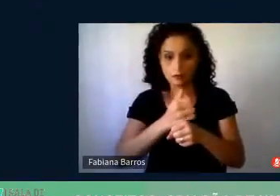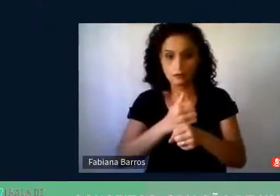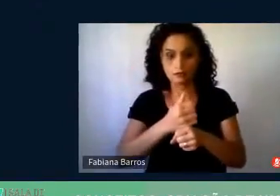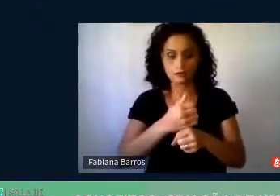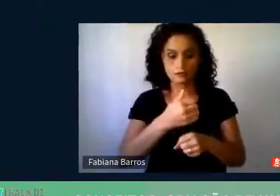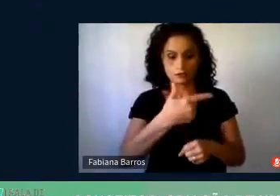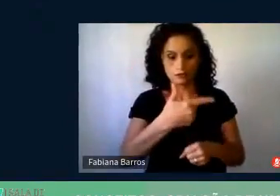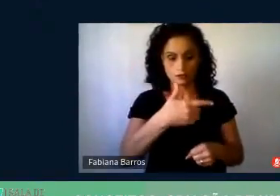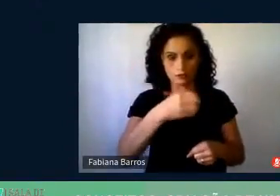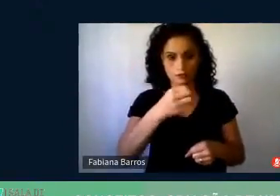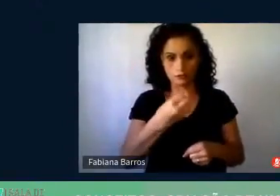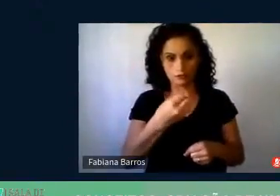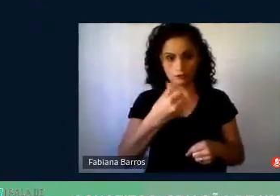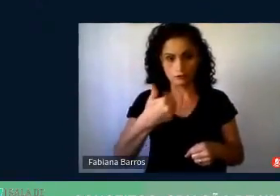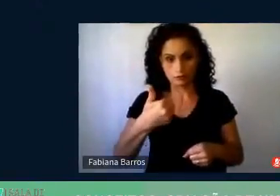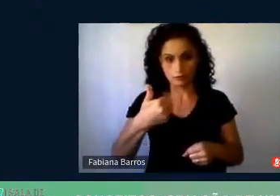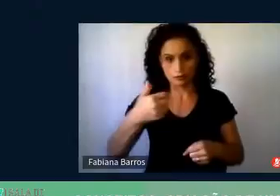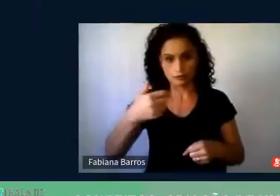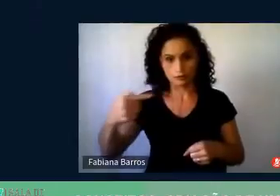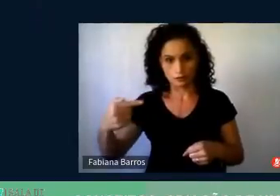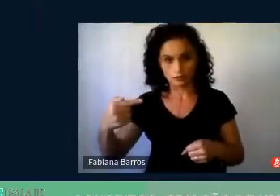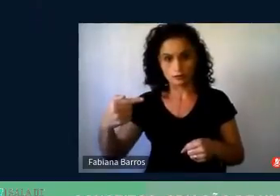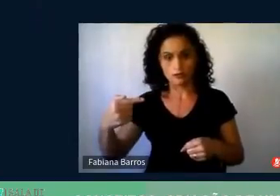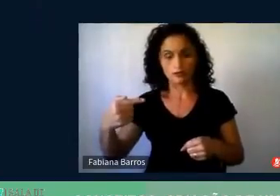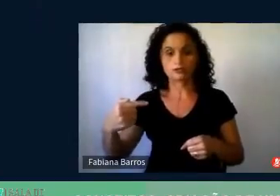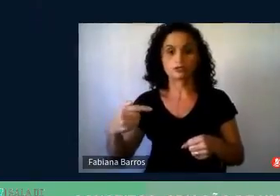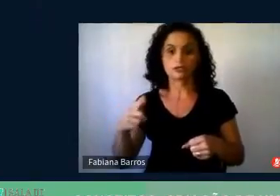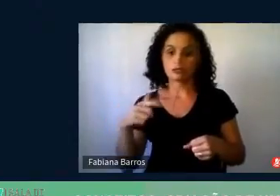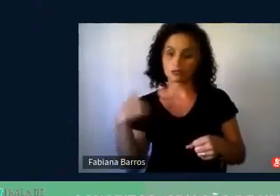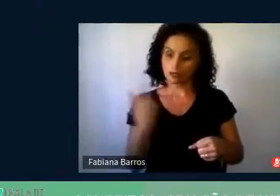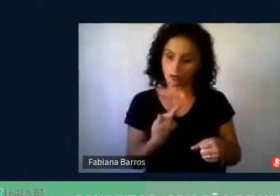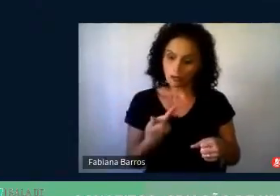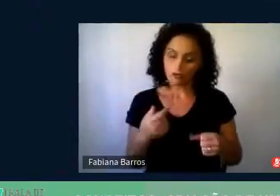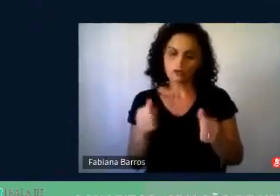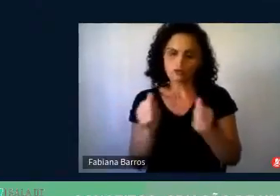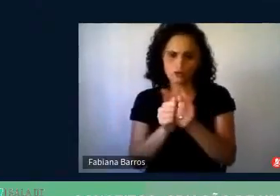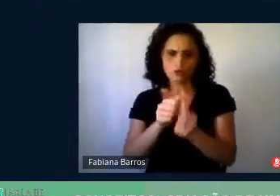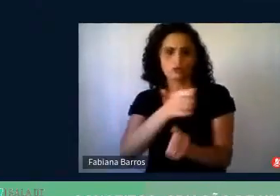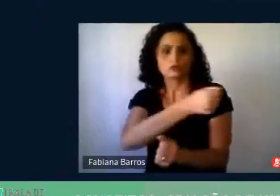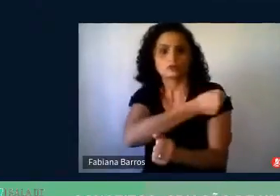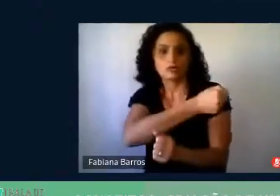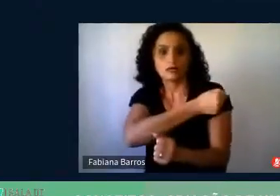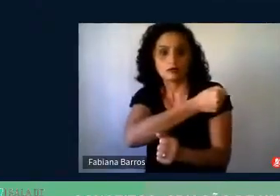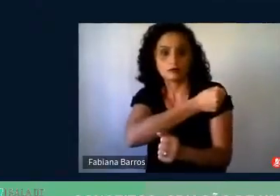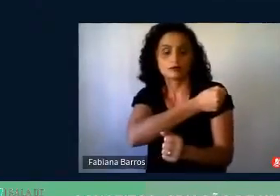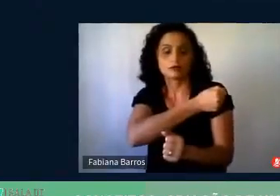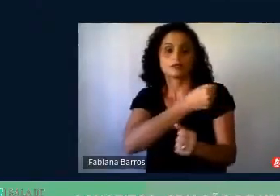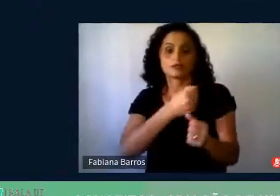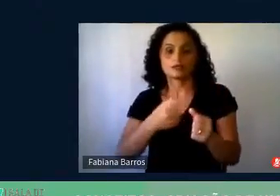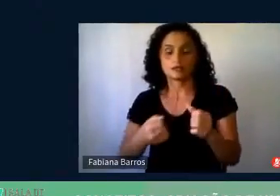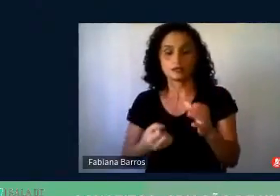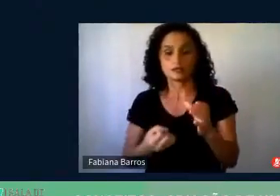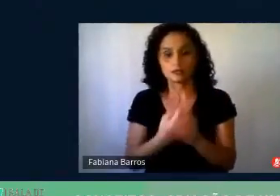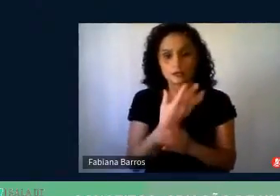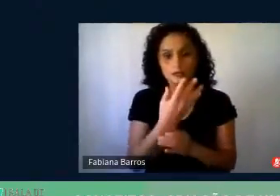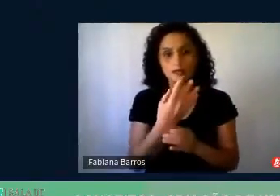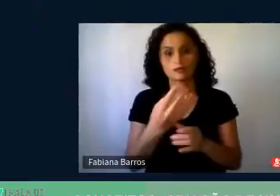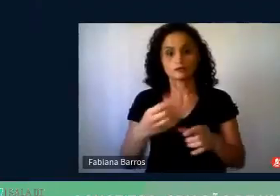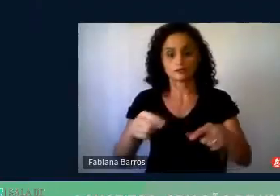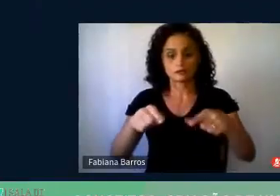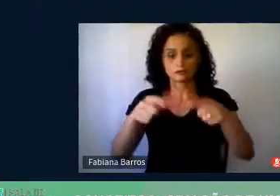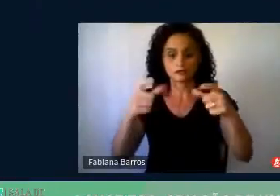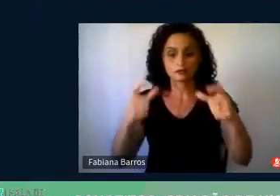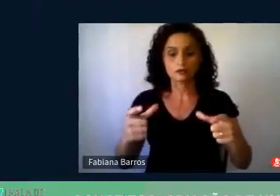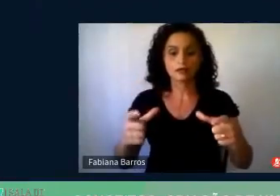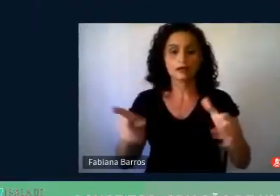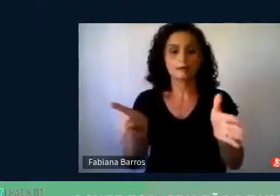2017, a gente estabeleceu esse laboratório e vínhamos trabalhando com os alunos justamente na construção desse tipo de método para que a gente possa aprender. E um dos